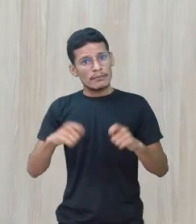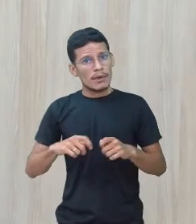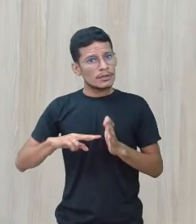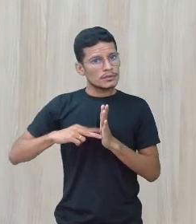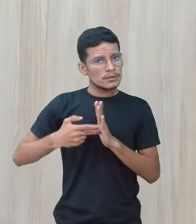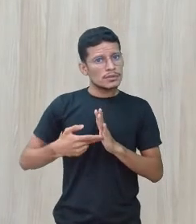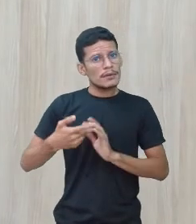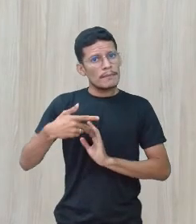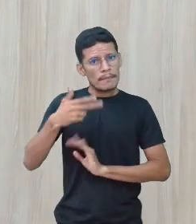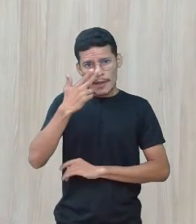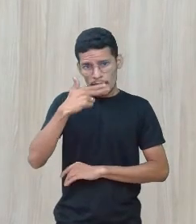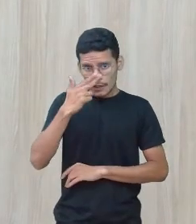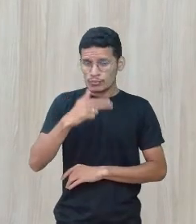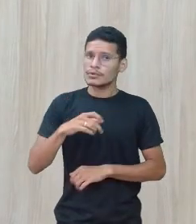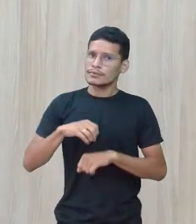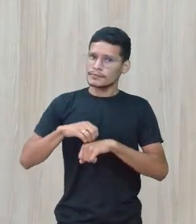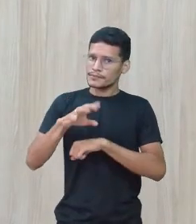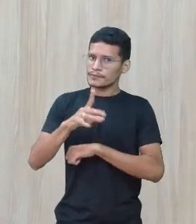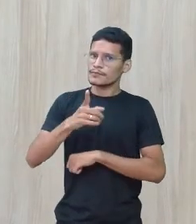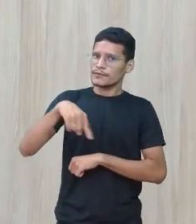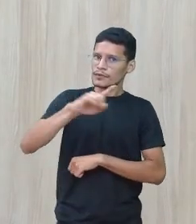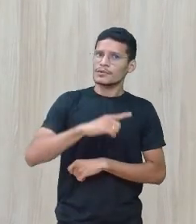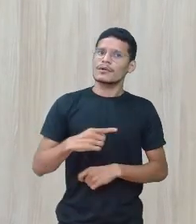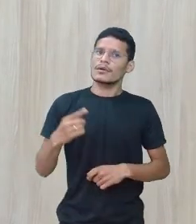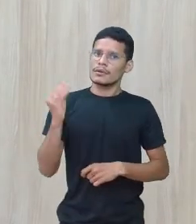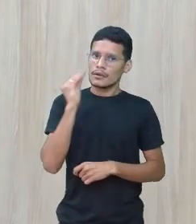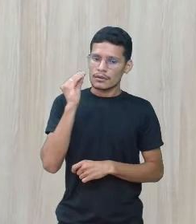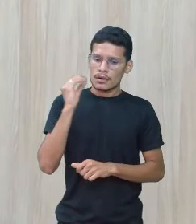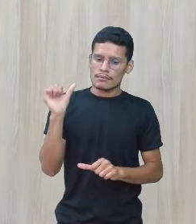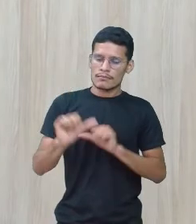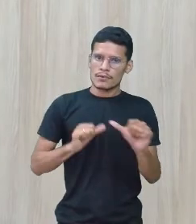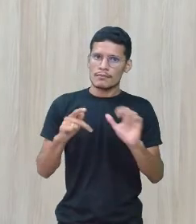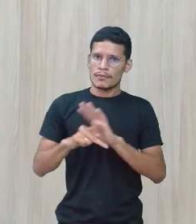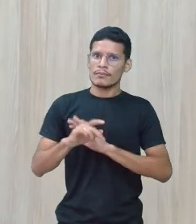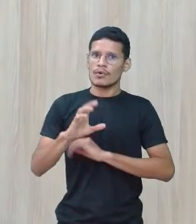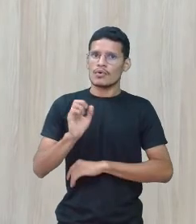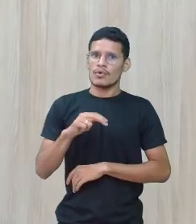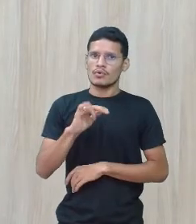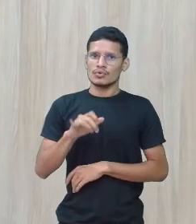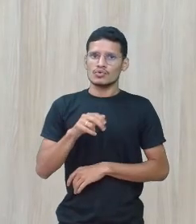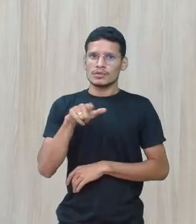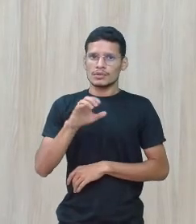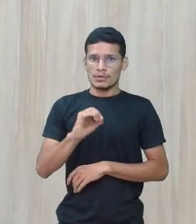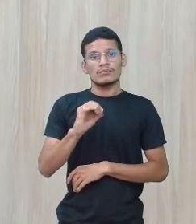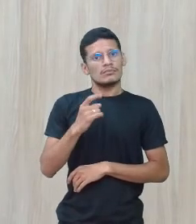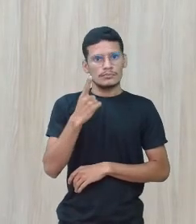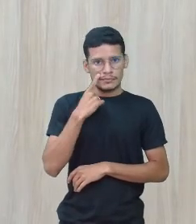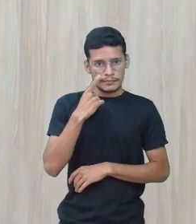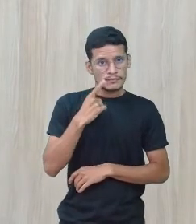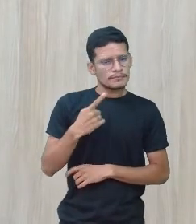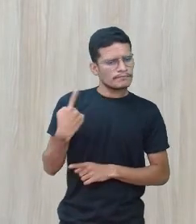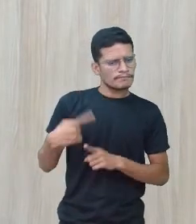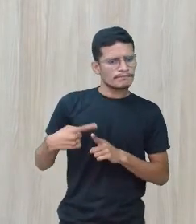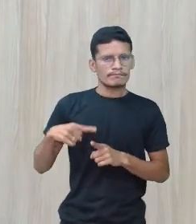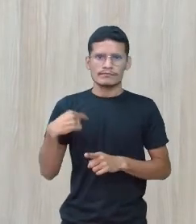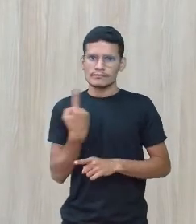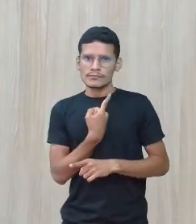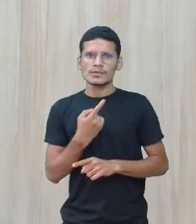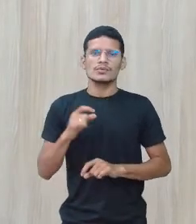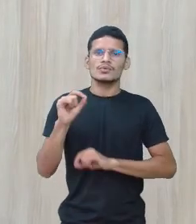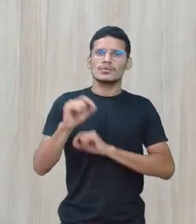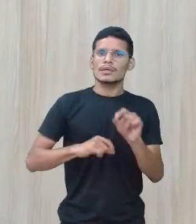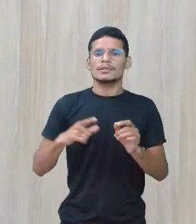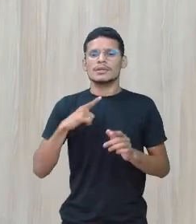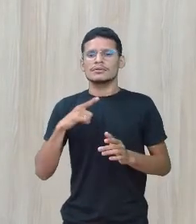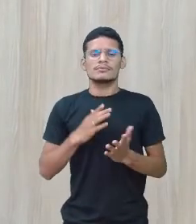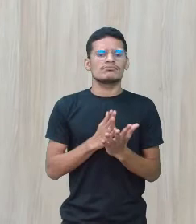mesmo? É uma boa dica da gente tentar trocar, né, as conjunções, porque a gente explora todos os sentidos